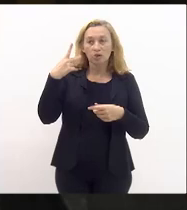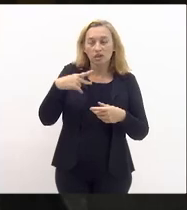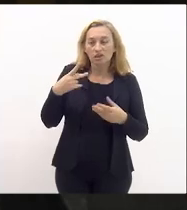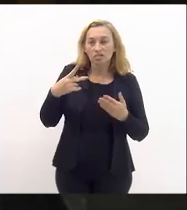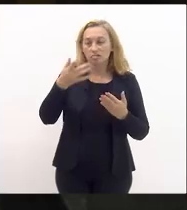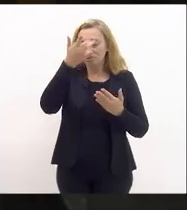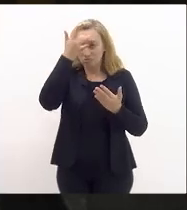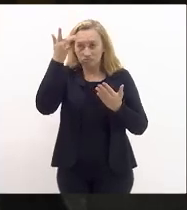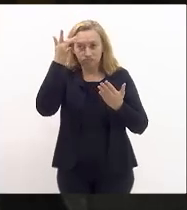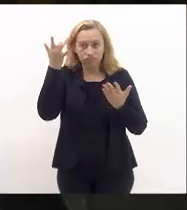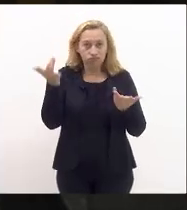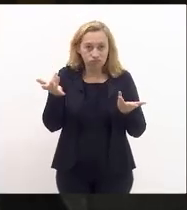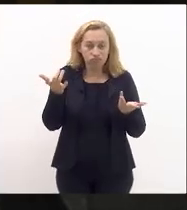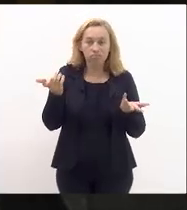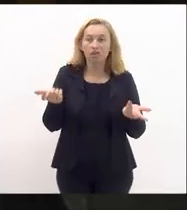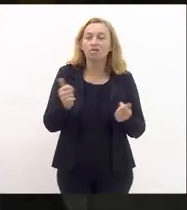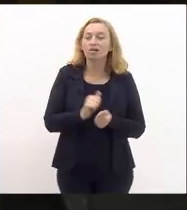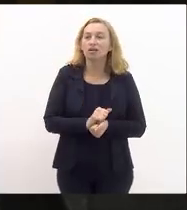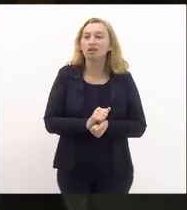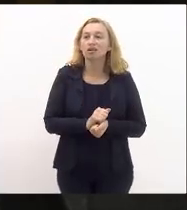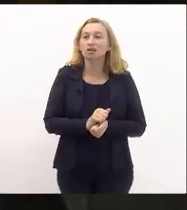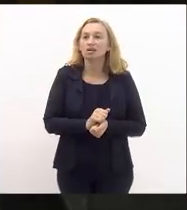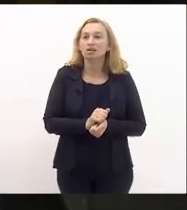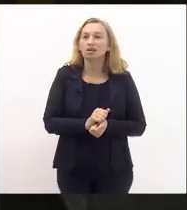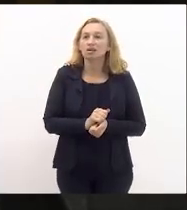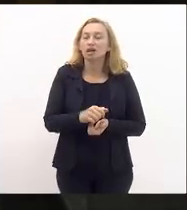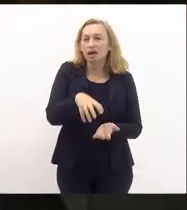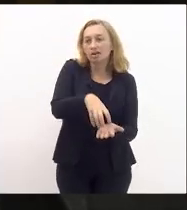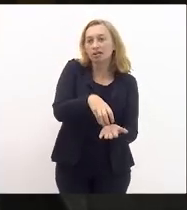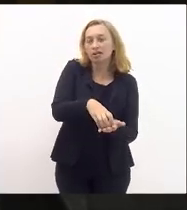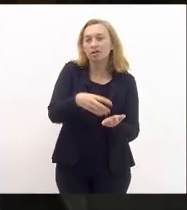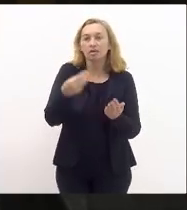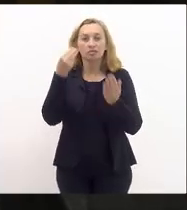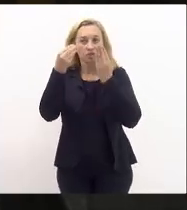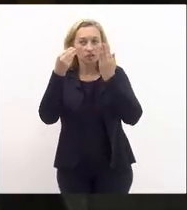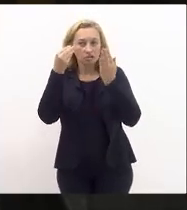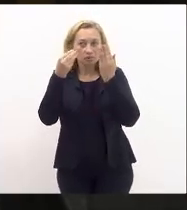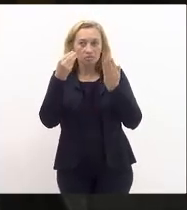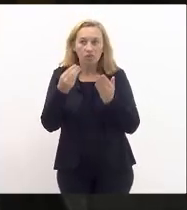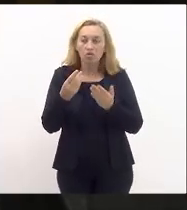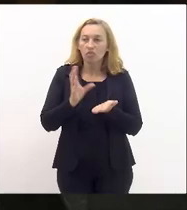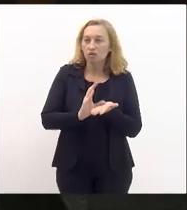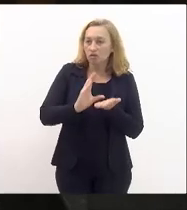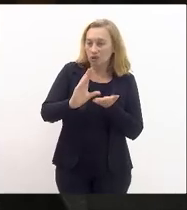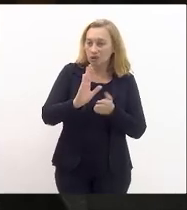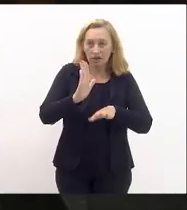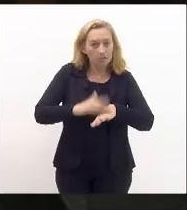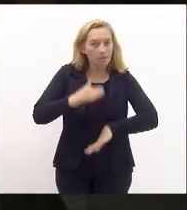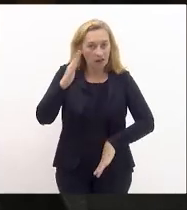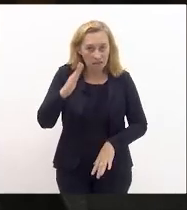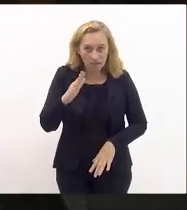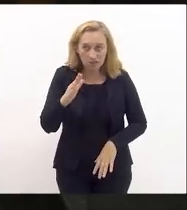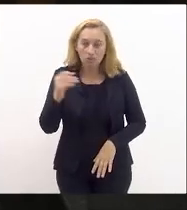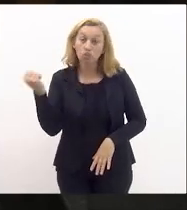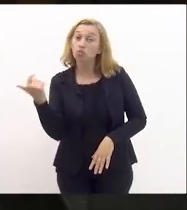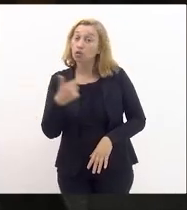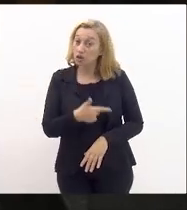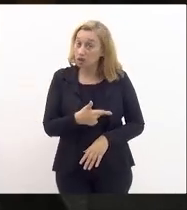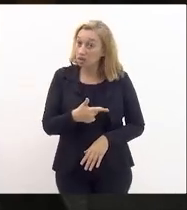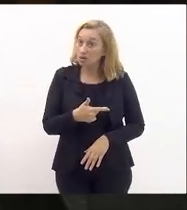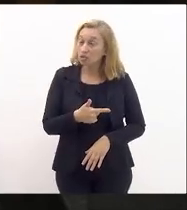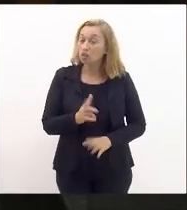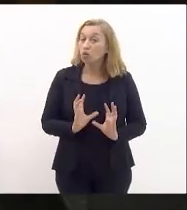atenção psicossocial fosse alvo de um subfinanciamento ainda maior do que